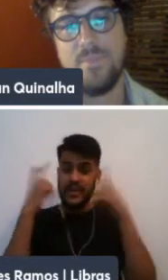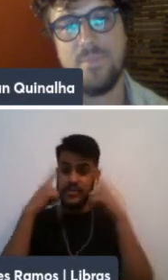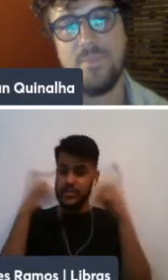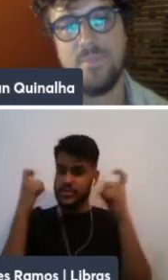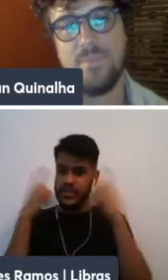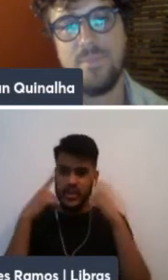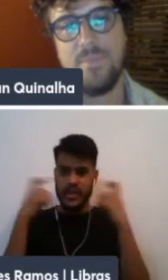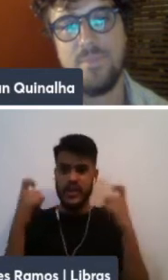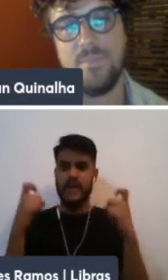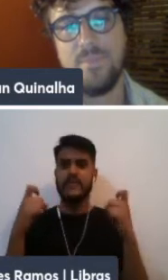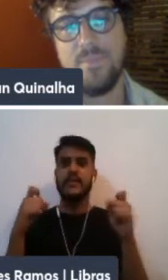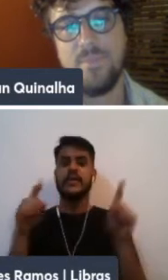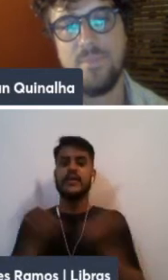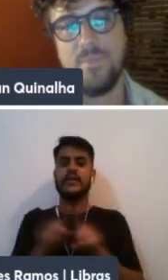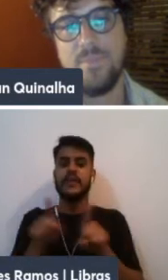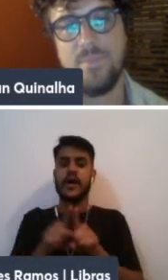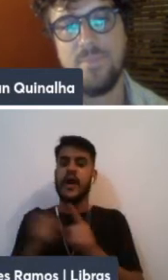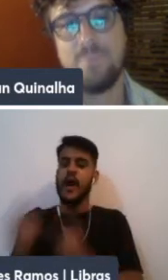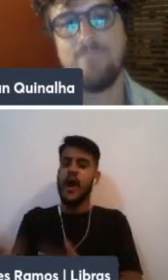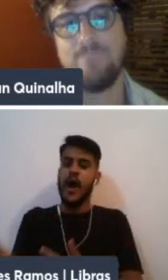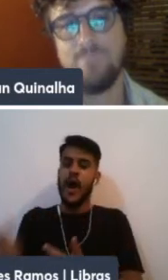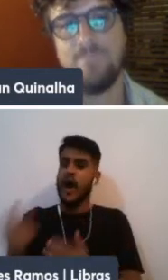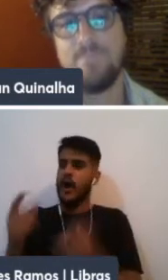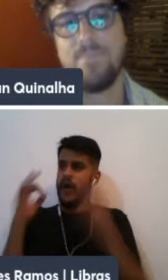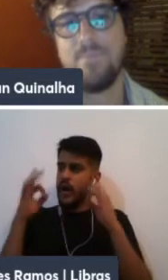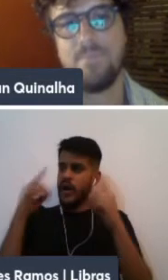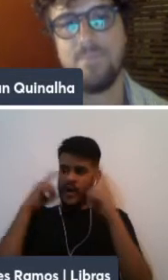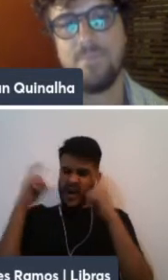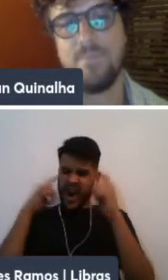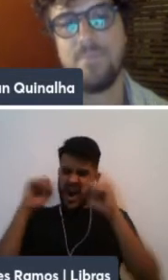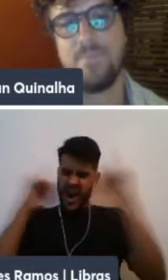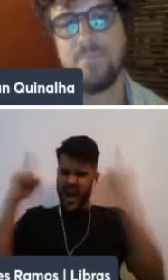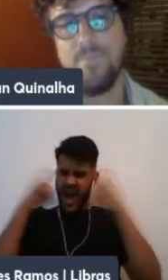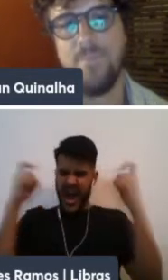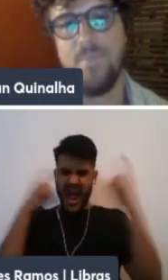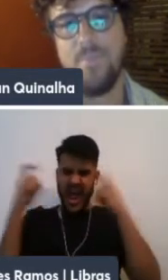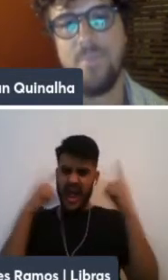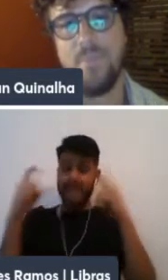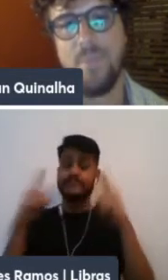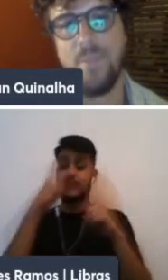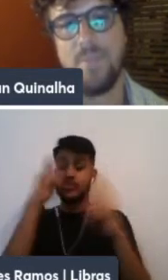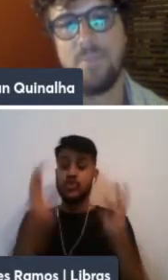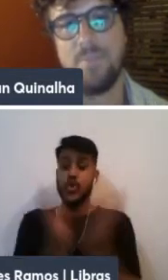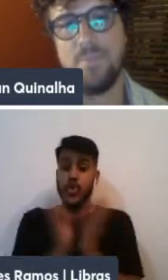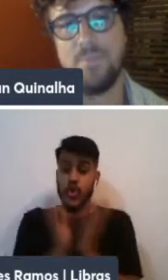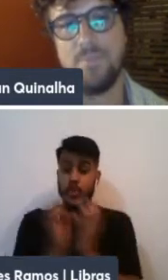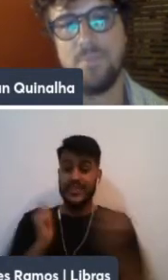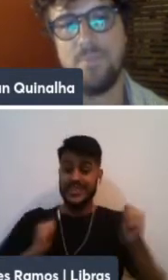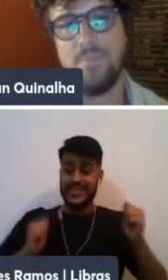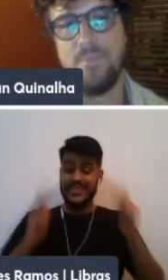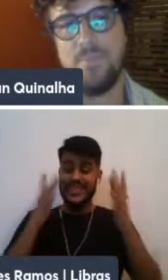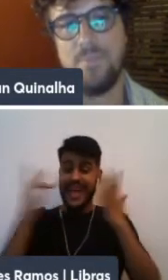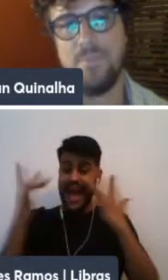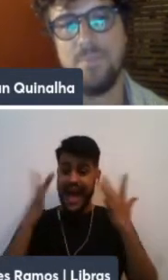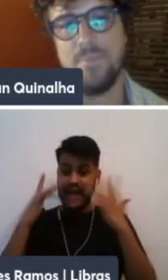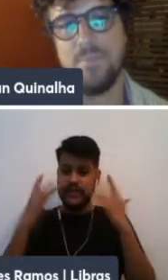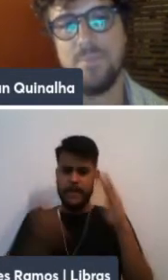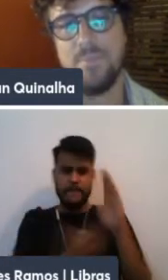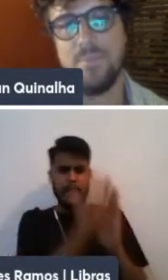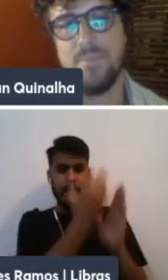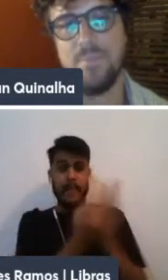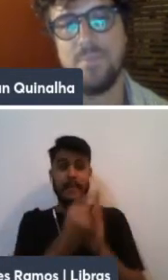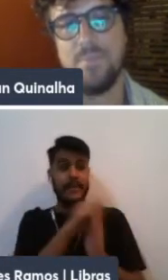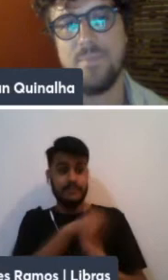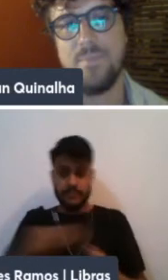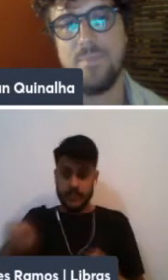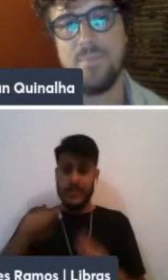A criatividade jorrava. Criava-se muito, os grupos de teatro eram muito, muito unidos. Aqui